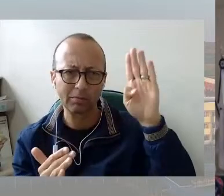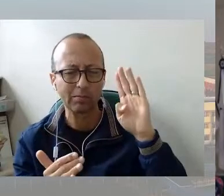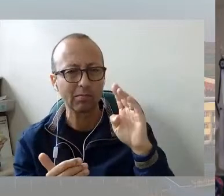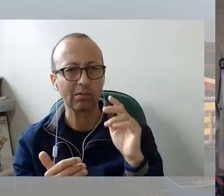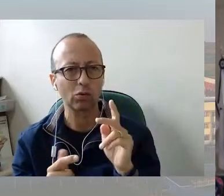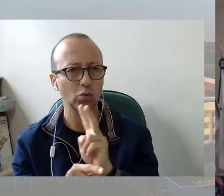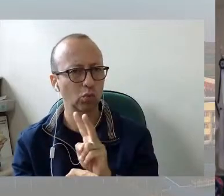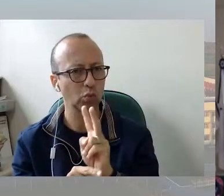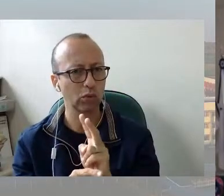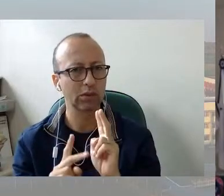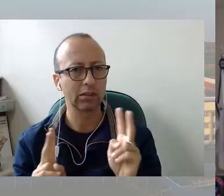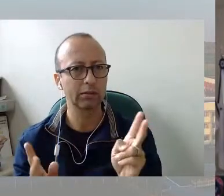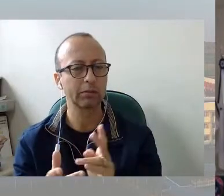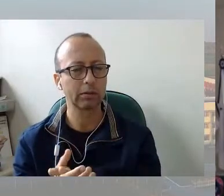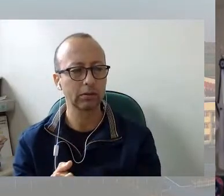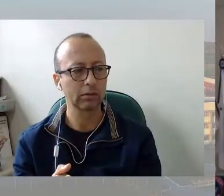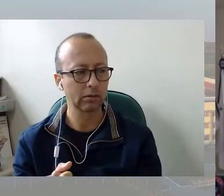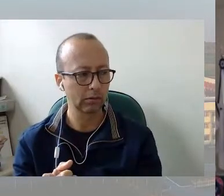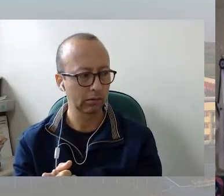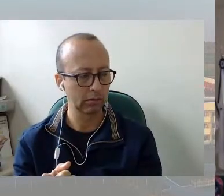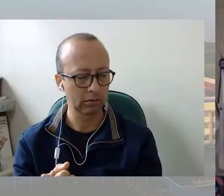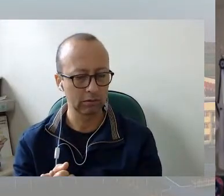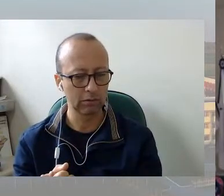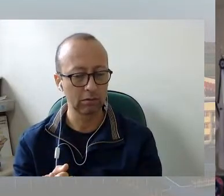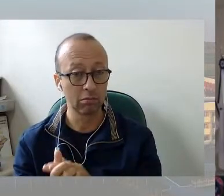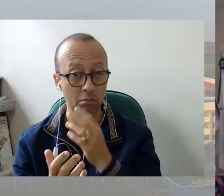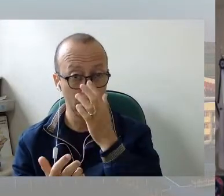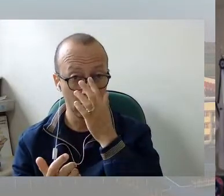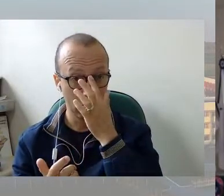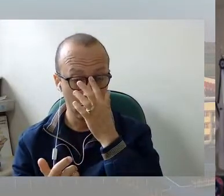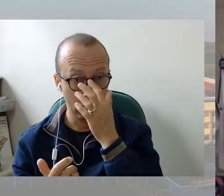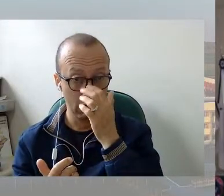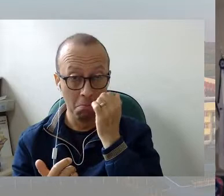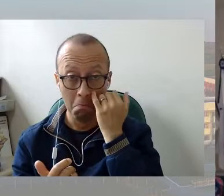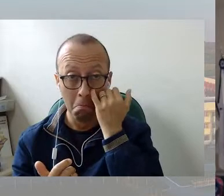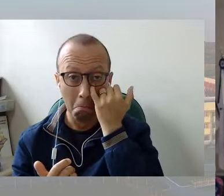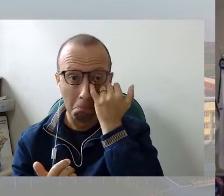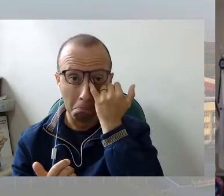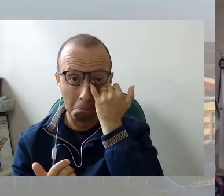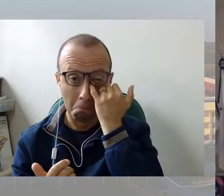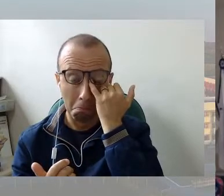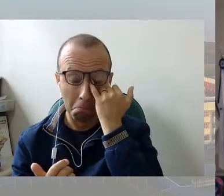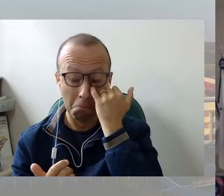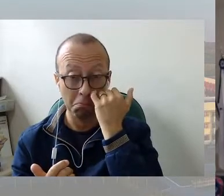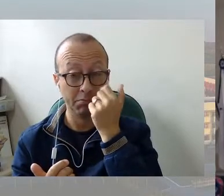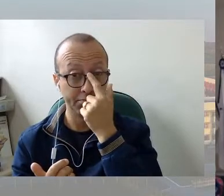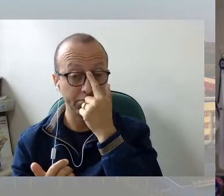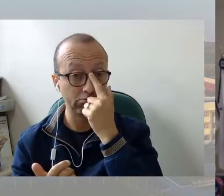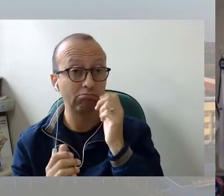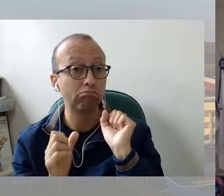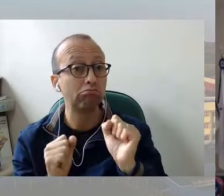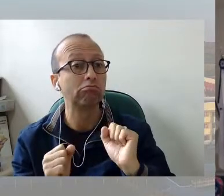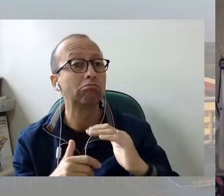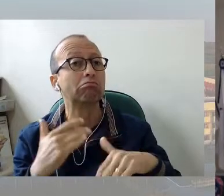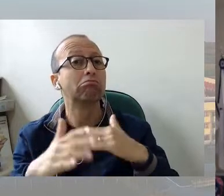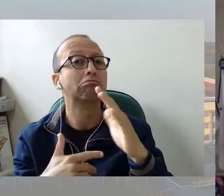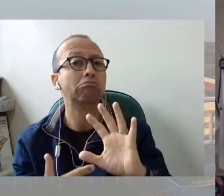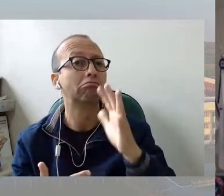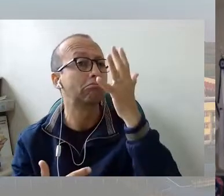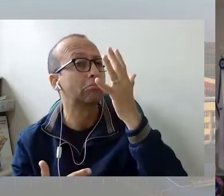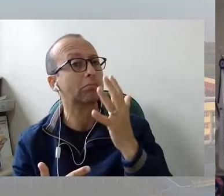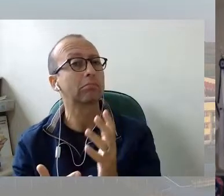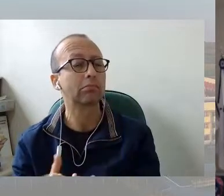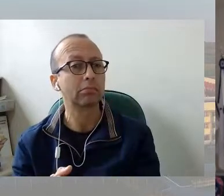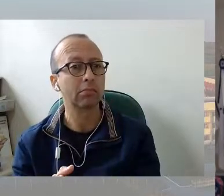preservada, né, para não correr o risco de amanhã ou depois, né, nós comprometer um